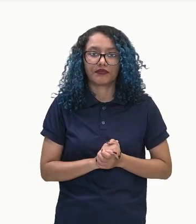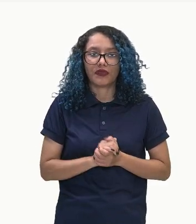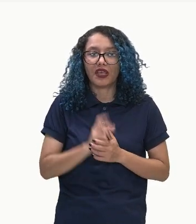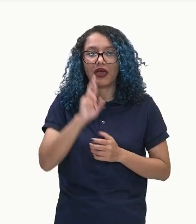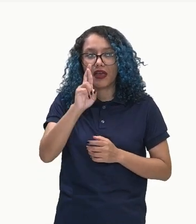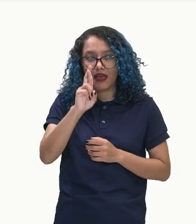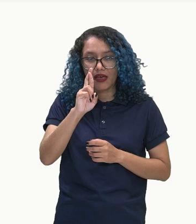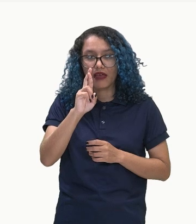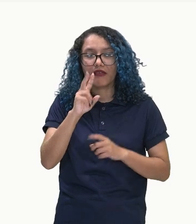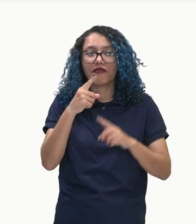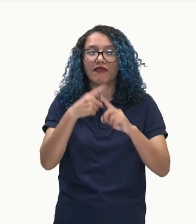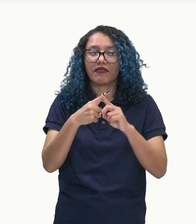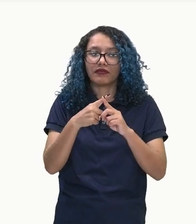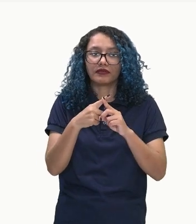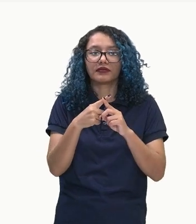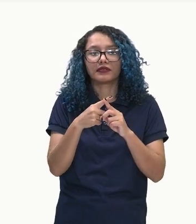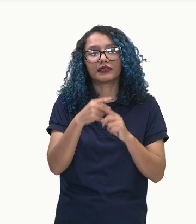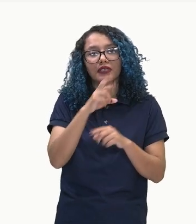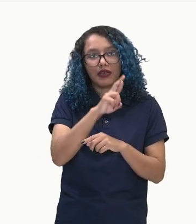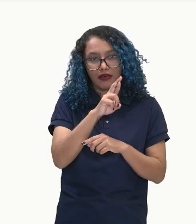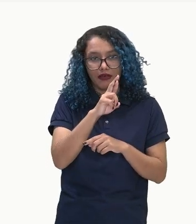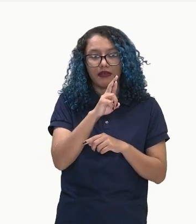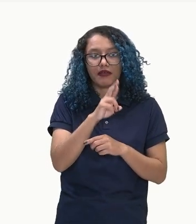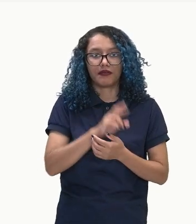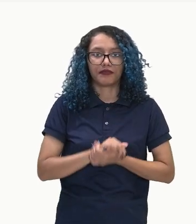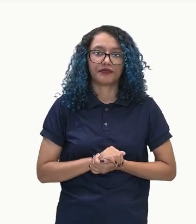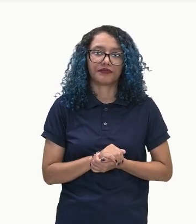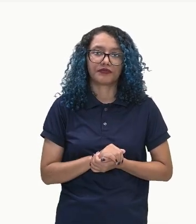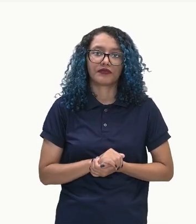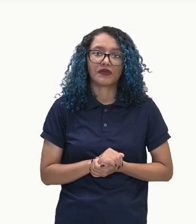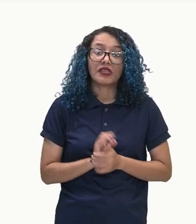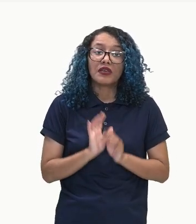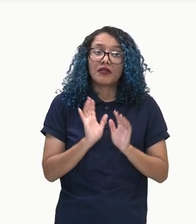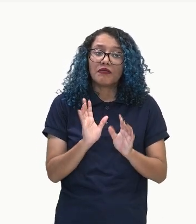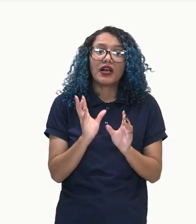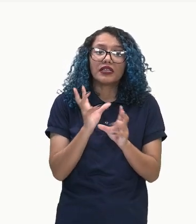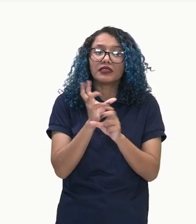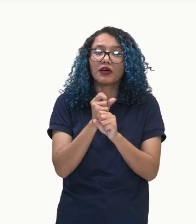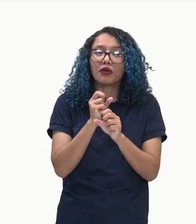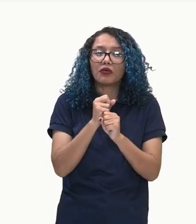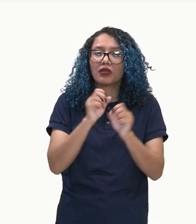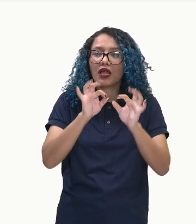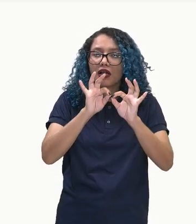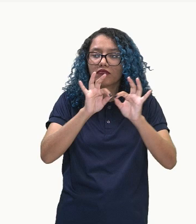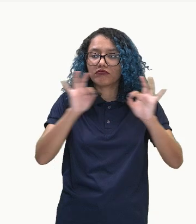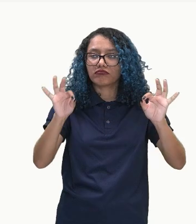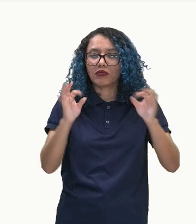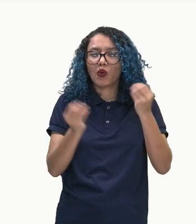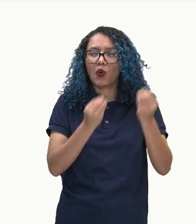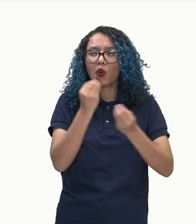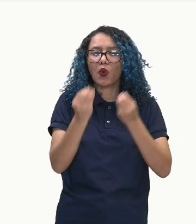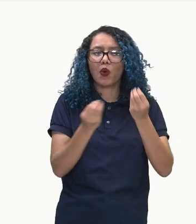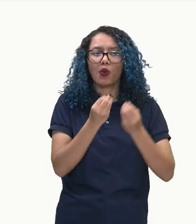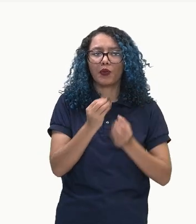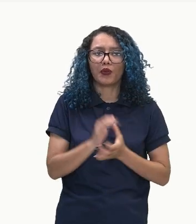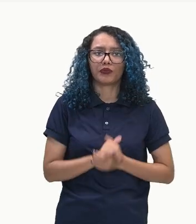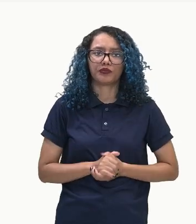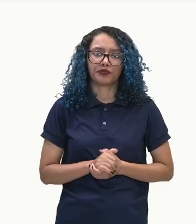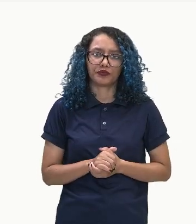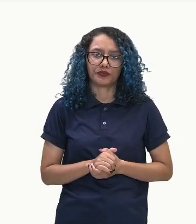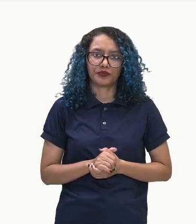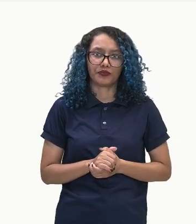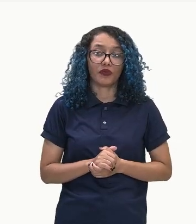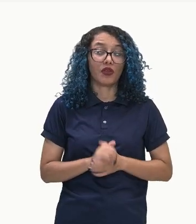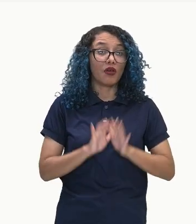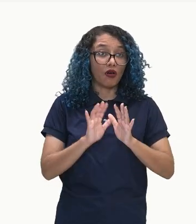o raio. Tudo bem? E como nós calculamos o comprimento de uma circunferência, hein? Bora pensar um pouquinho? Bom, tem 2